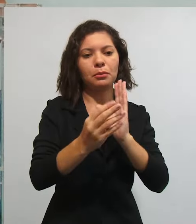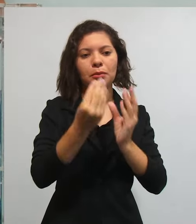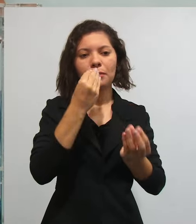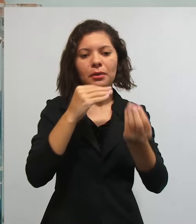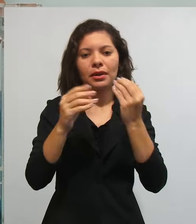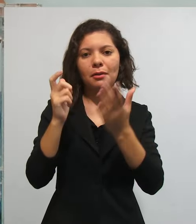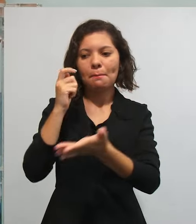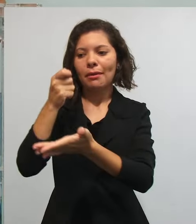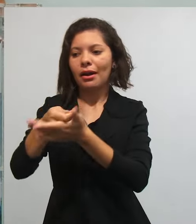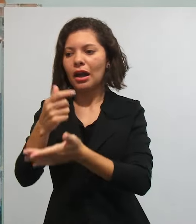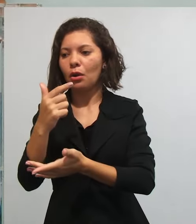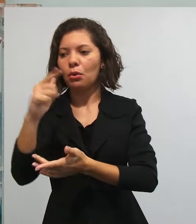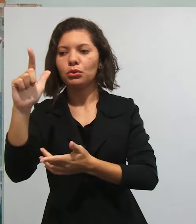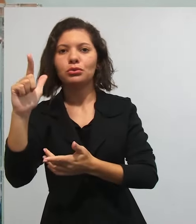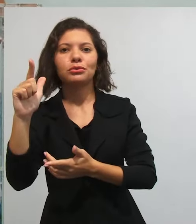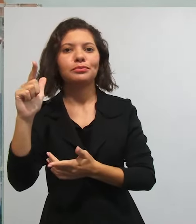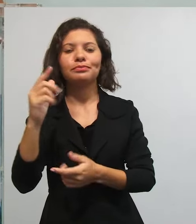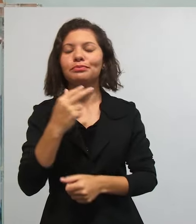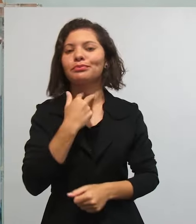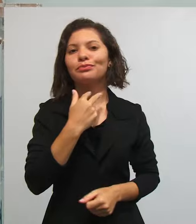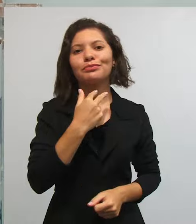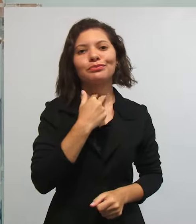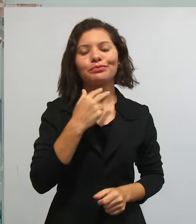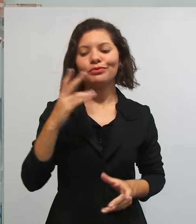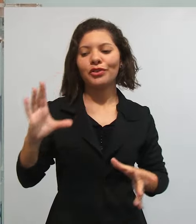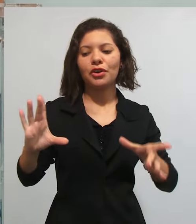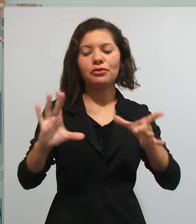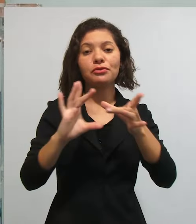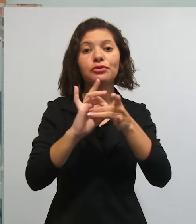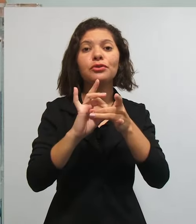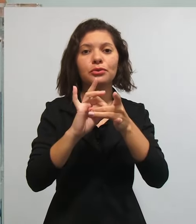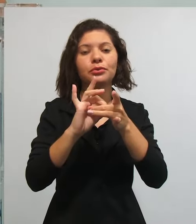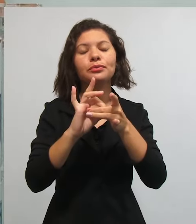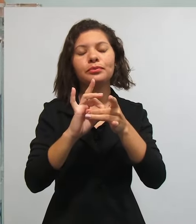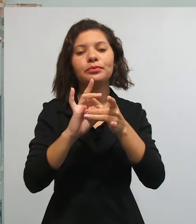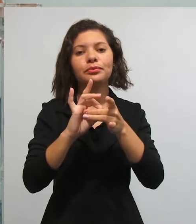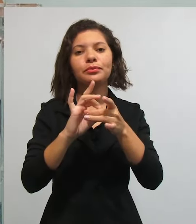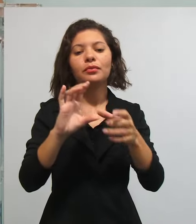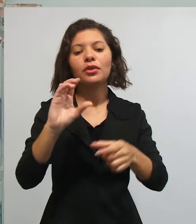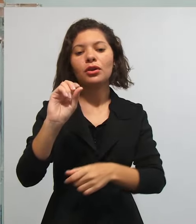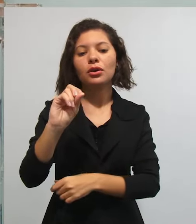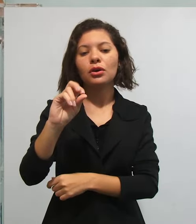receita ordinária são aquelas receitas que não têm uma vinculação